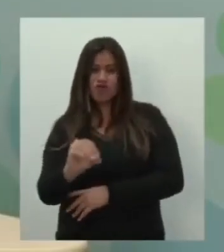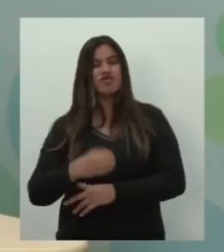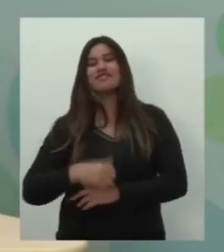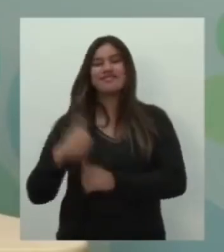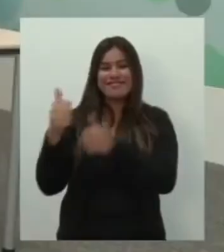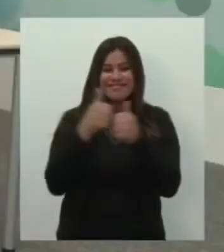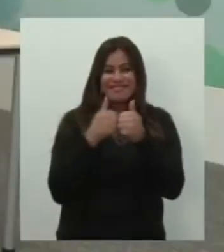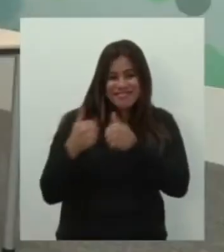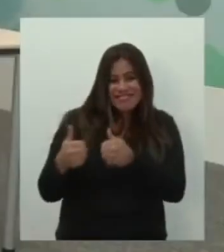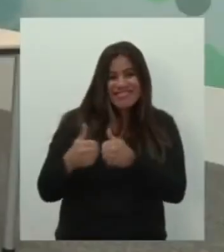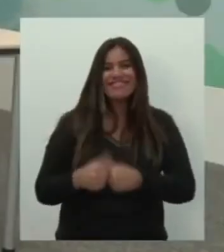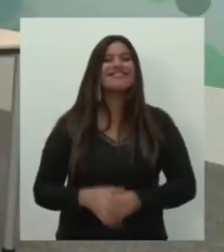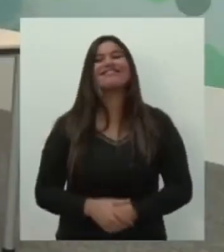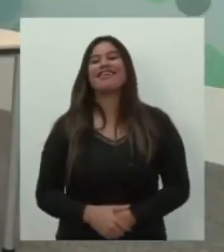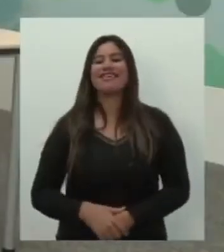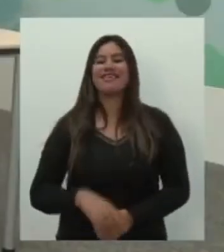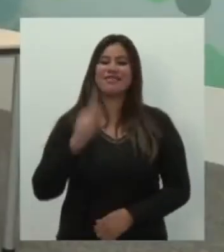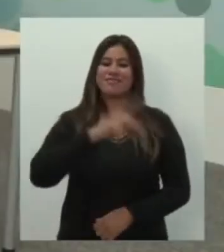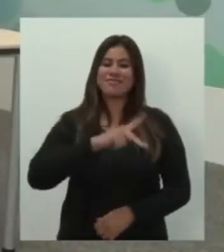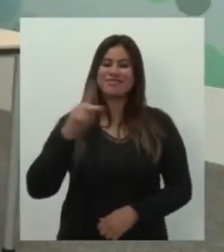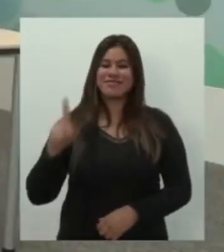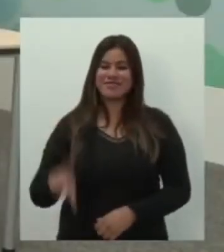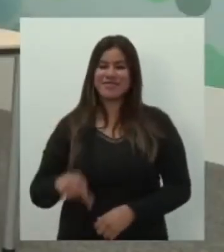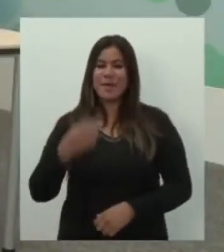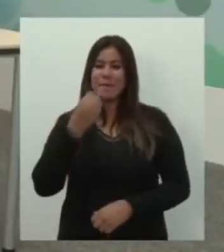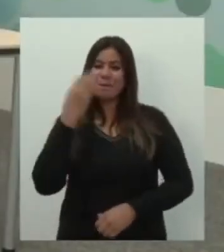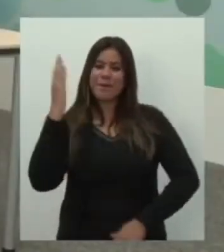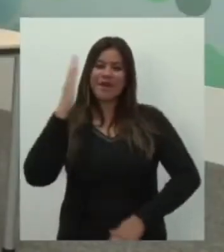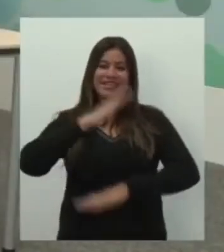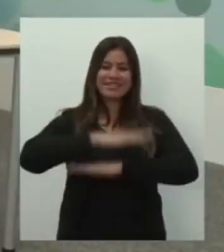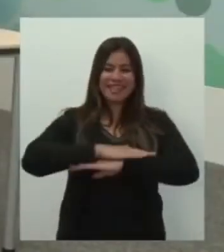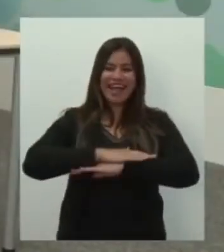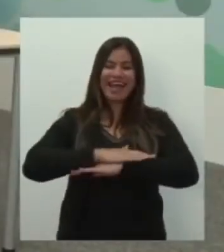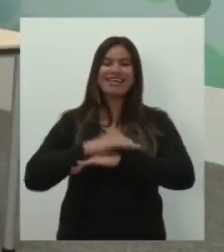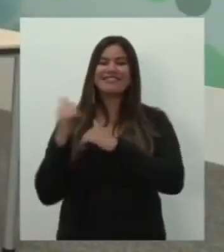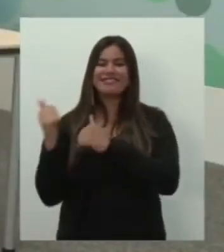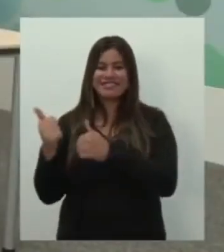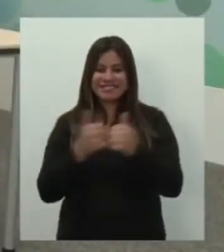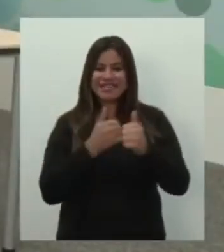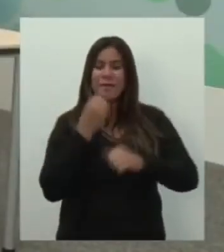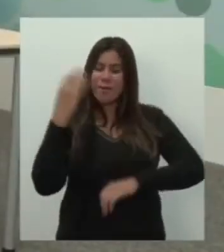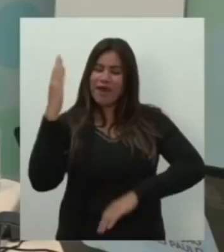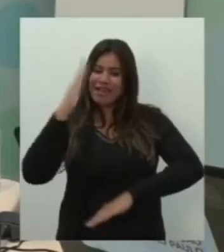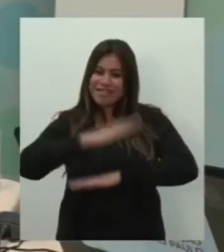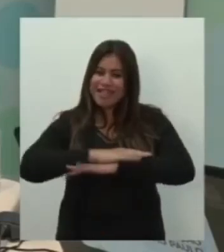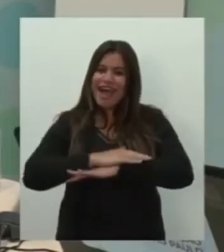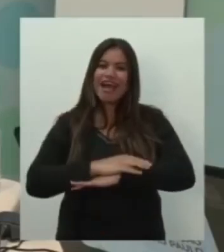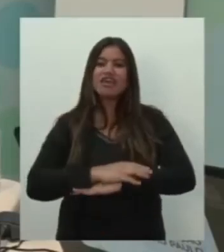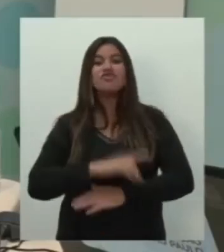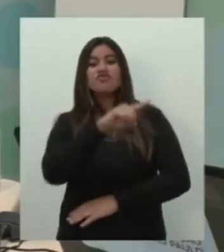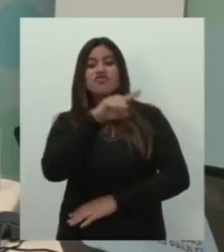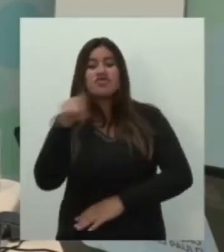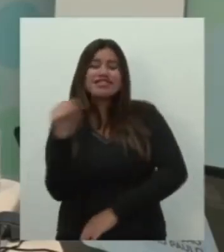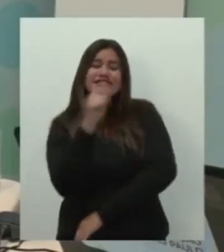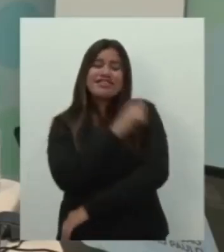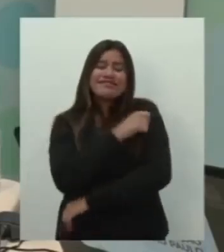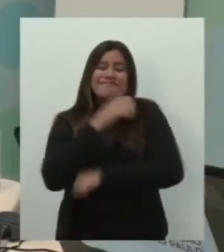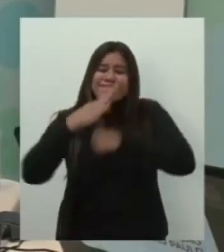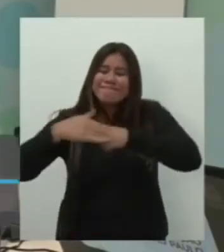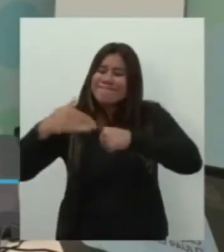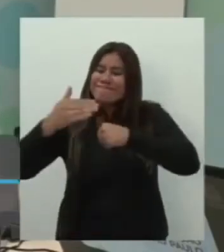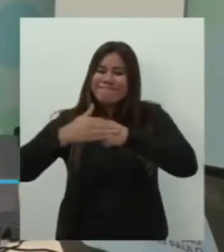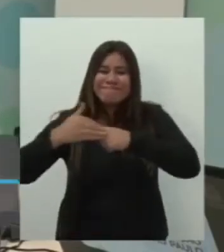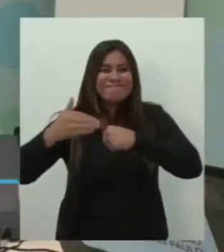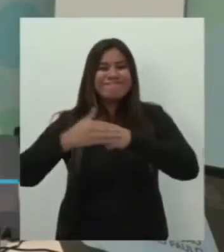tudo bem? Professora Tayana, boa tarde, muito boa tarde, queridos alunos do estado de São Paulo, alunos